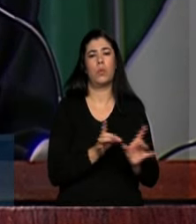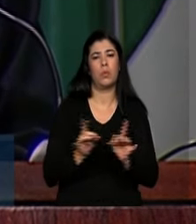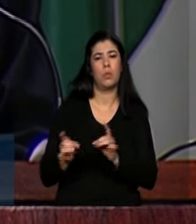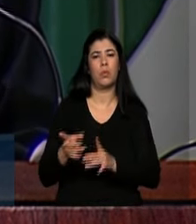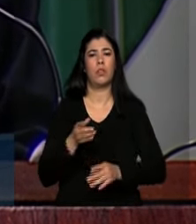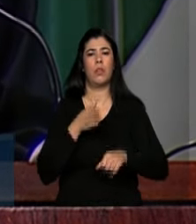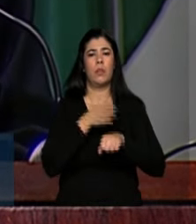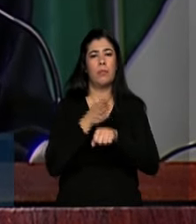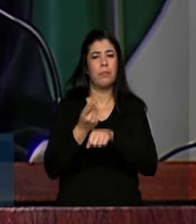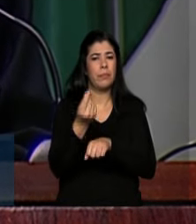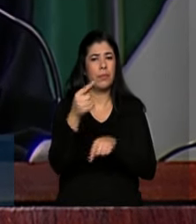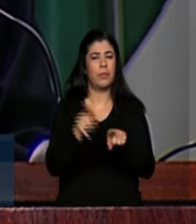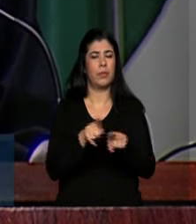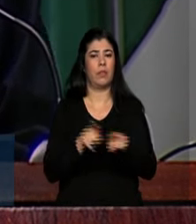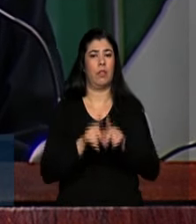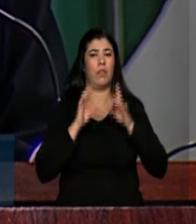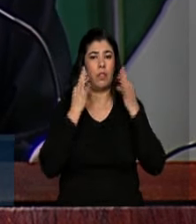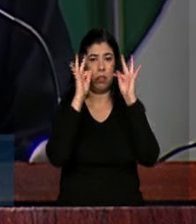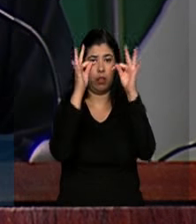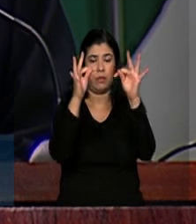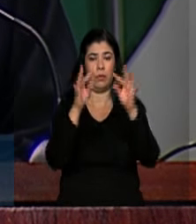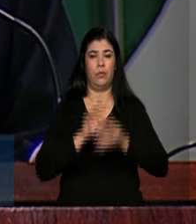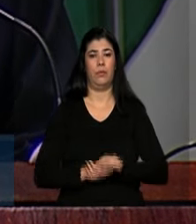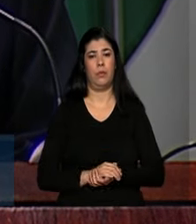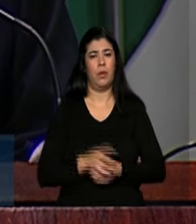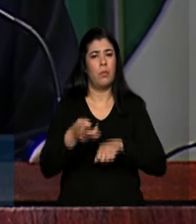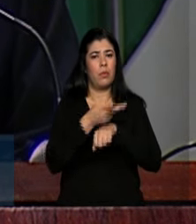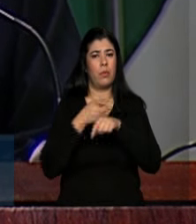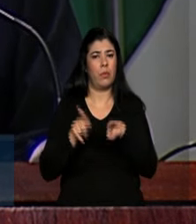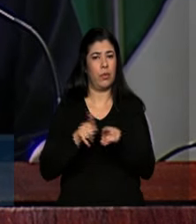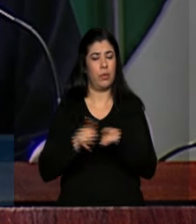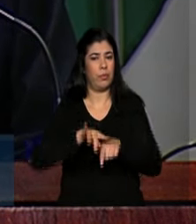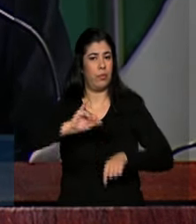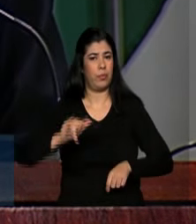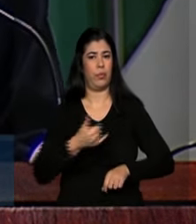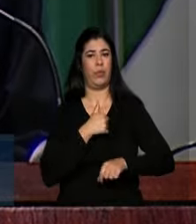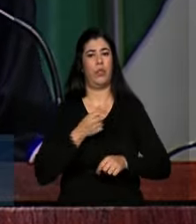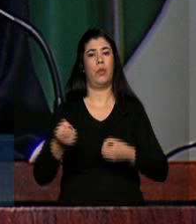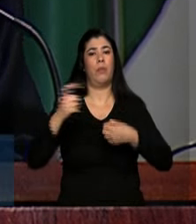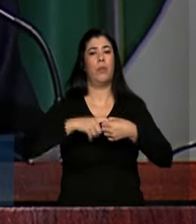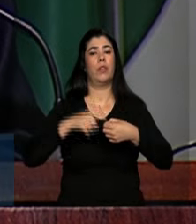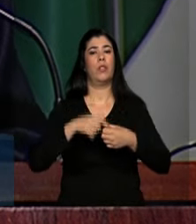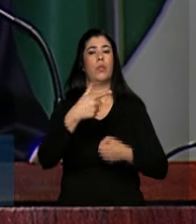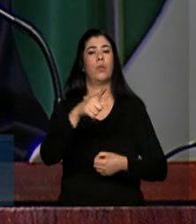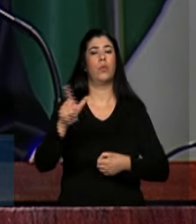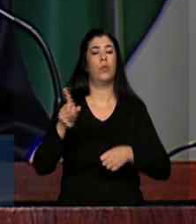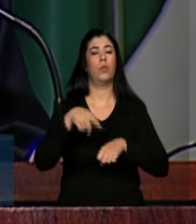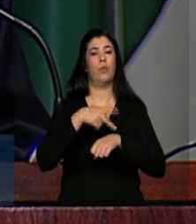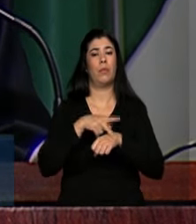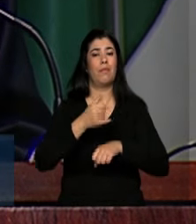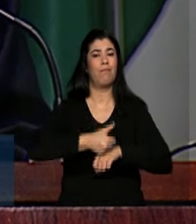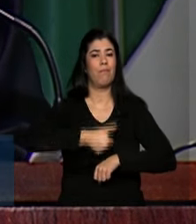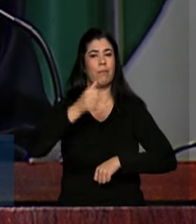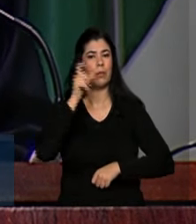mais investimentos, mais tecnologia. Buscamos oportunidades e parcerias fundadas no